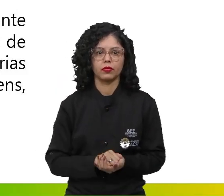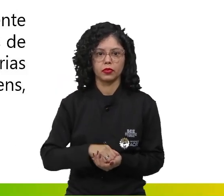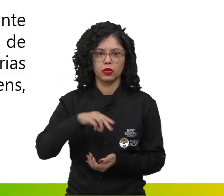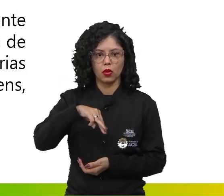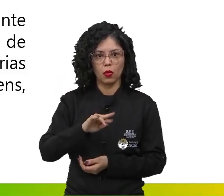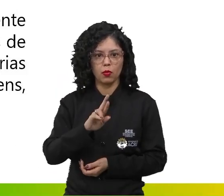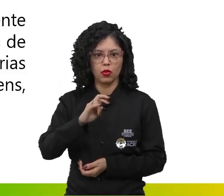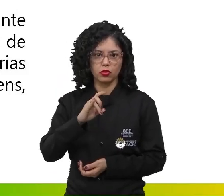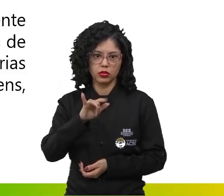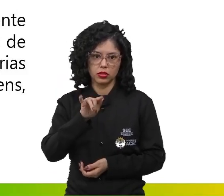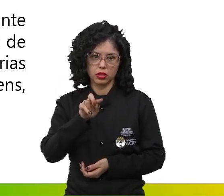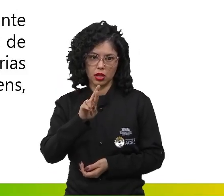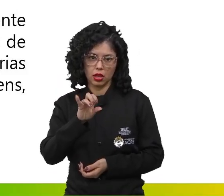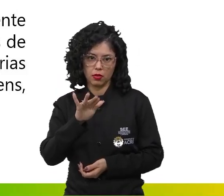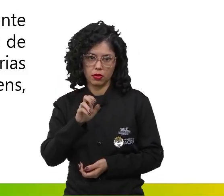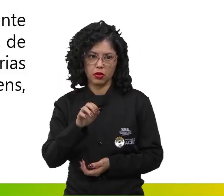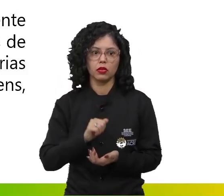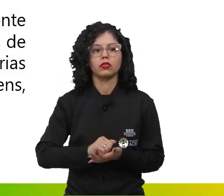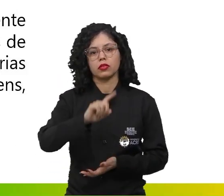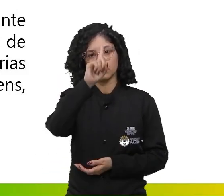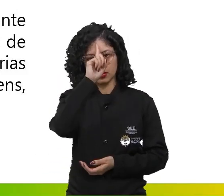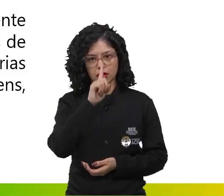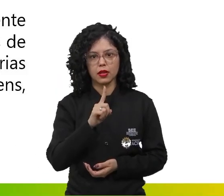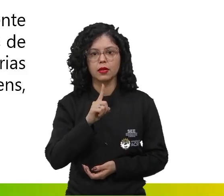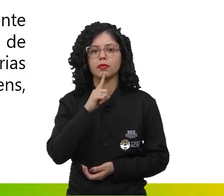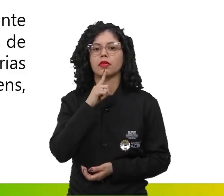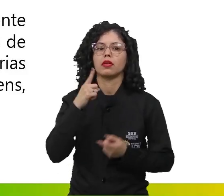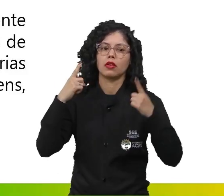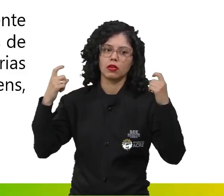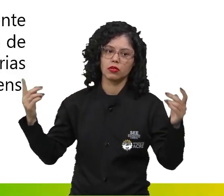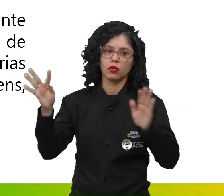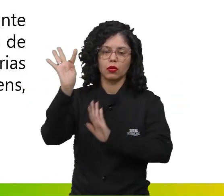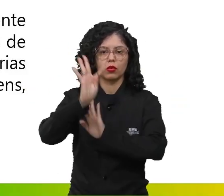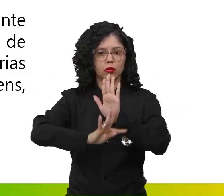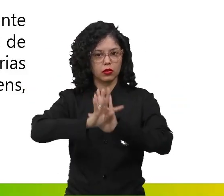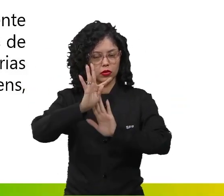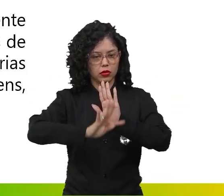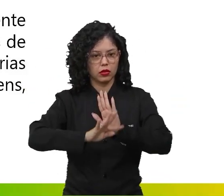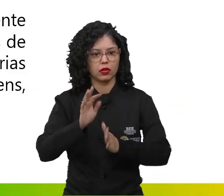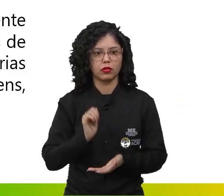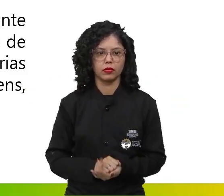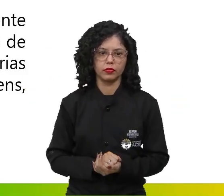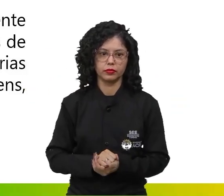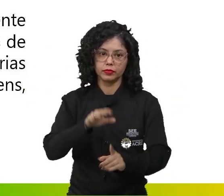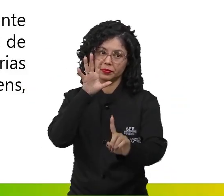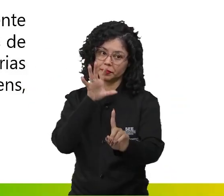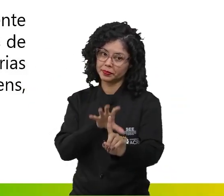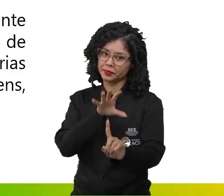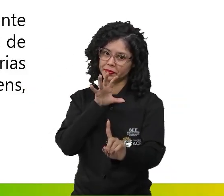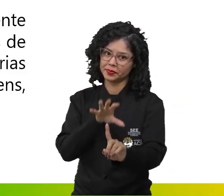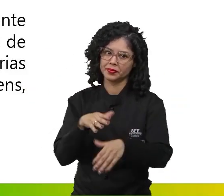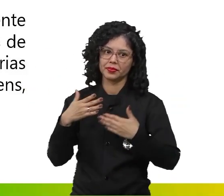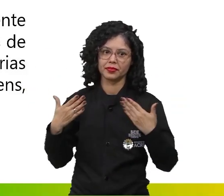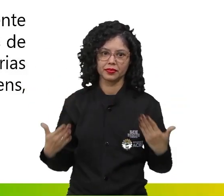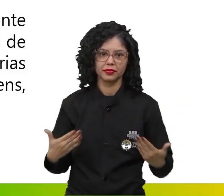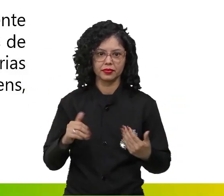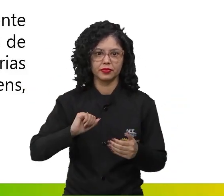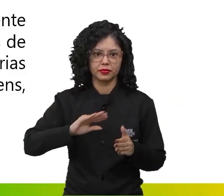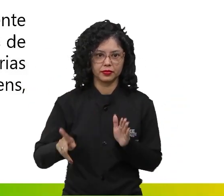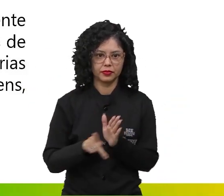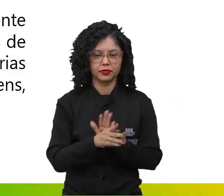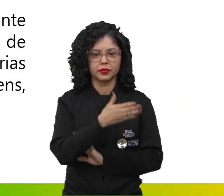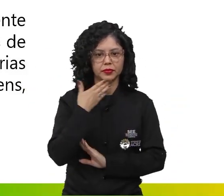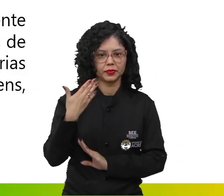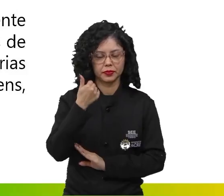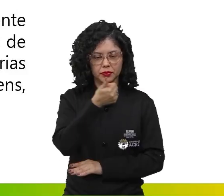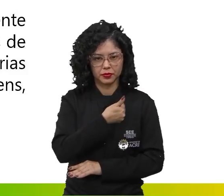utilizam aí recursos multissemióticos, tá? Imagens, sons e textos aí para persuadir e